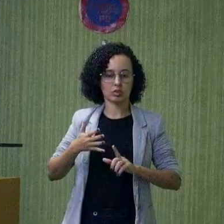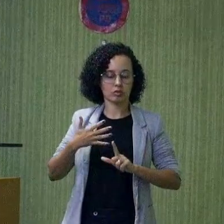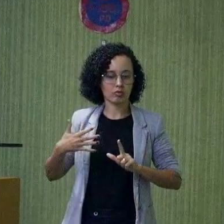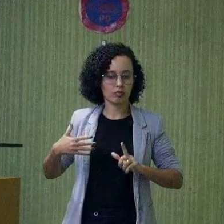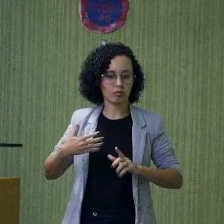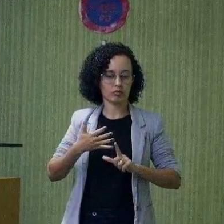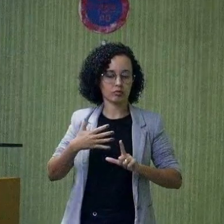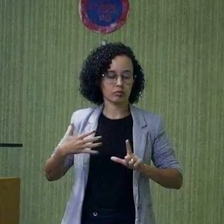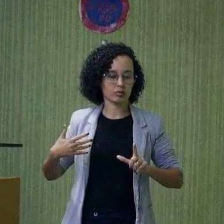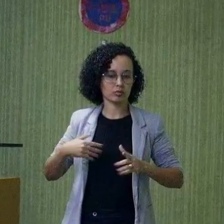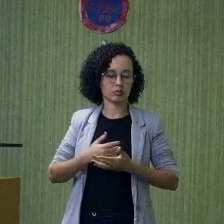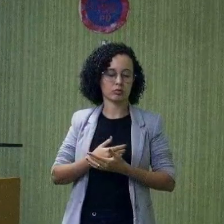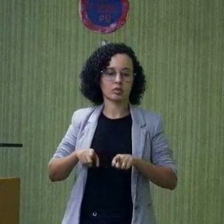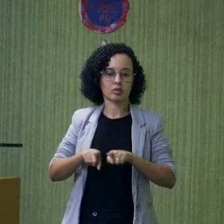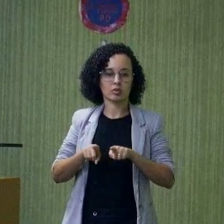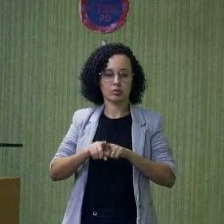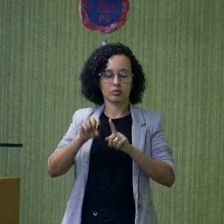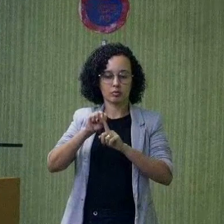socioambiental